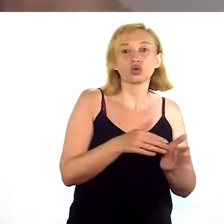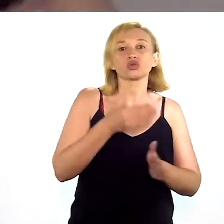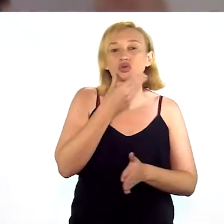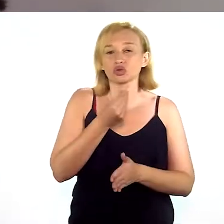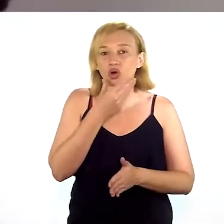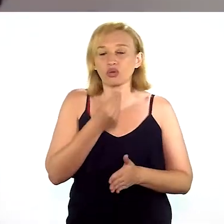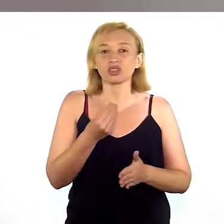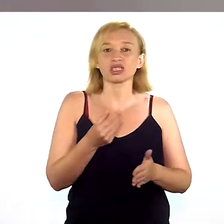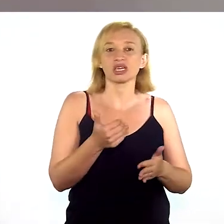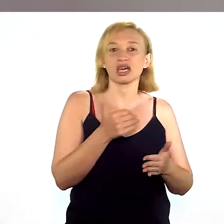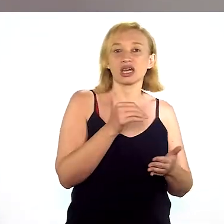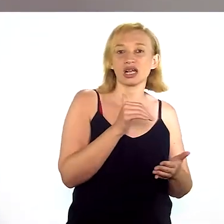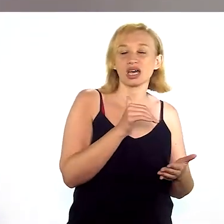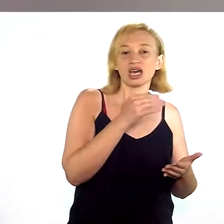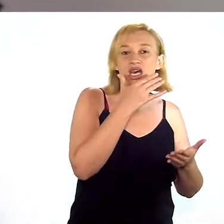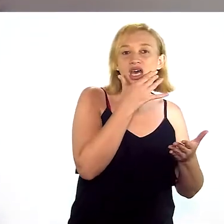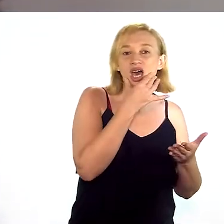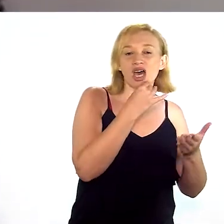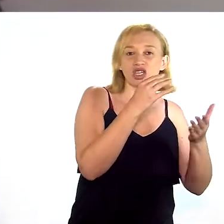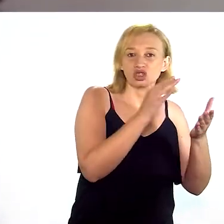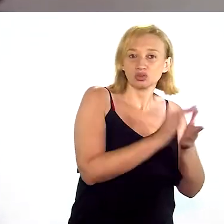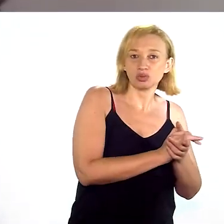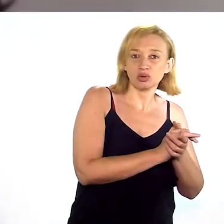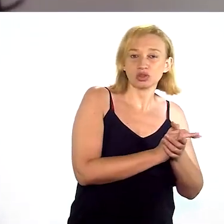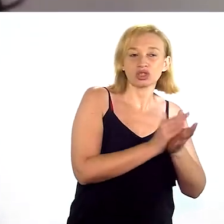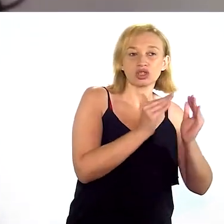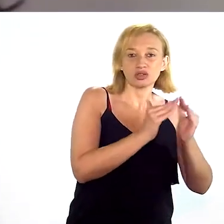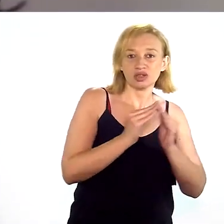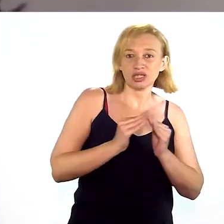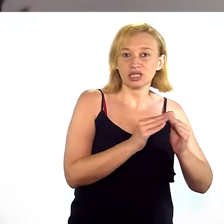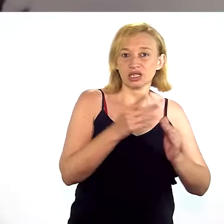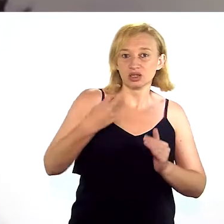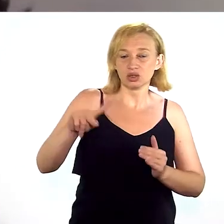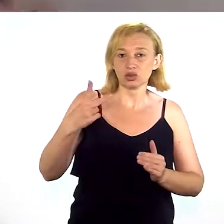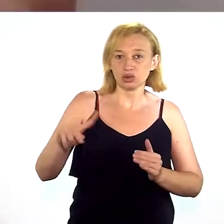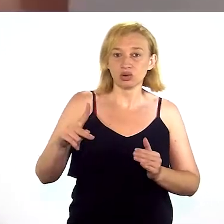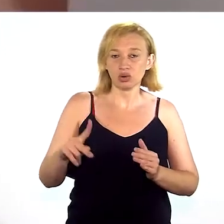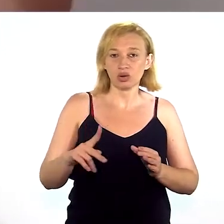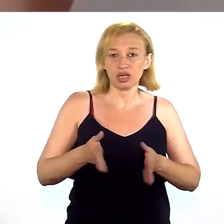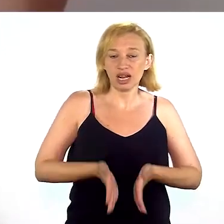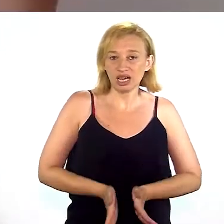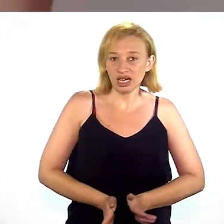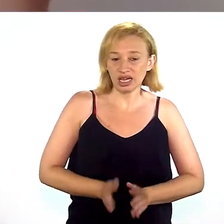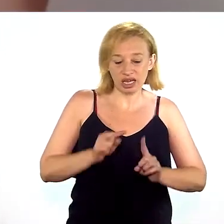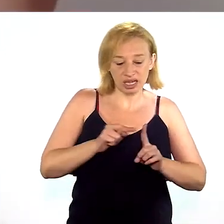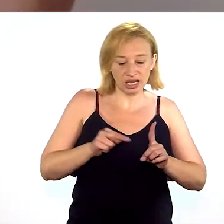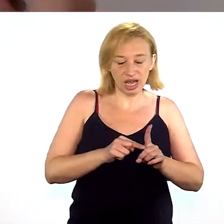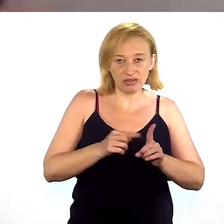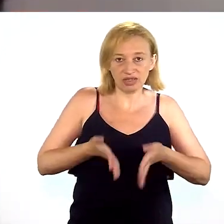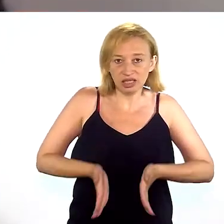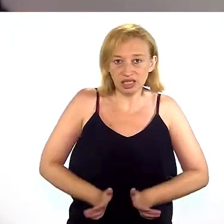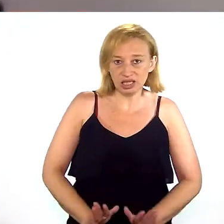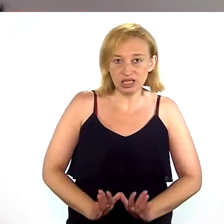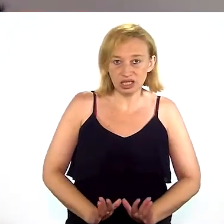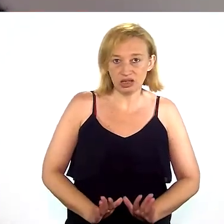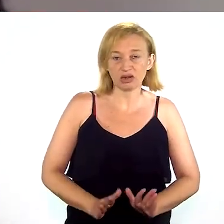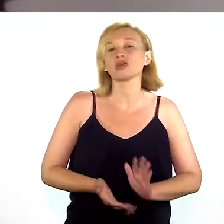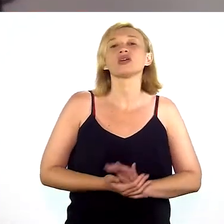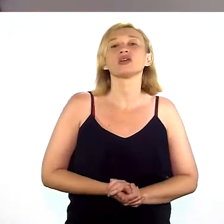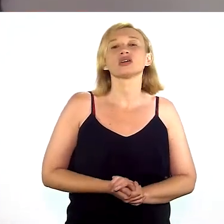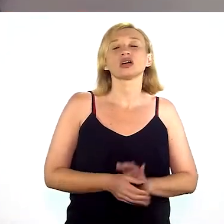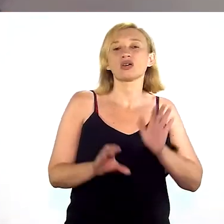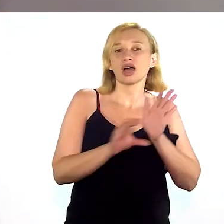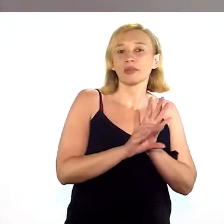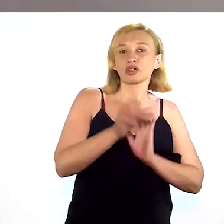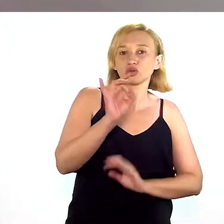suas vizinhas. E ela engravida, tem esse menino, Camilo, e quando o Camilo nasce... Isso não é spoiler, tá? Porque está bem no comecinho,